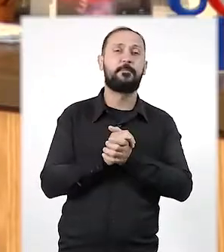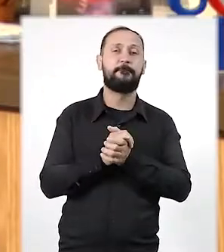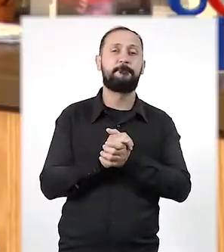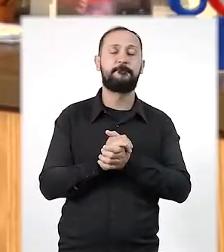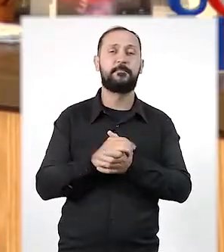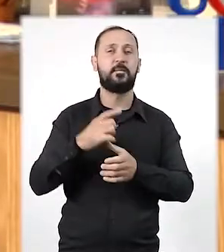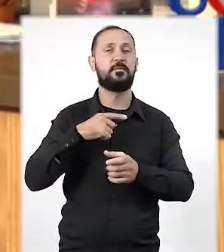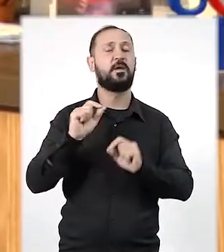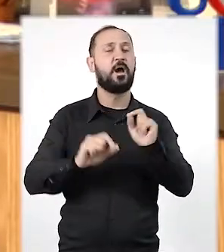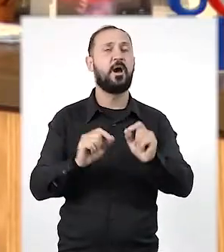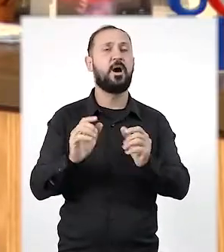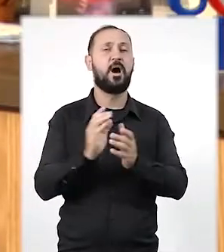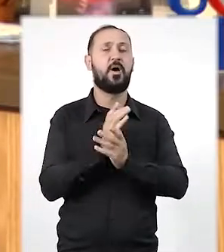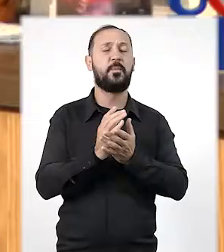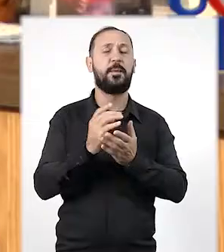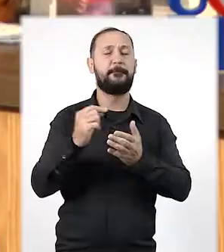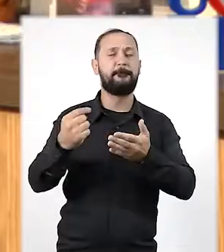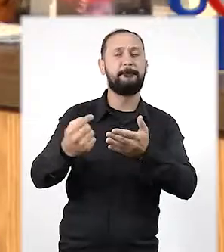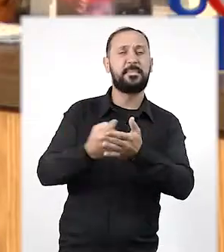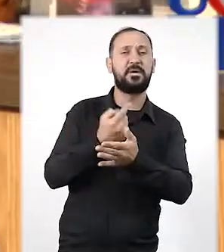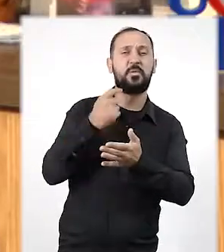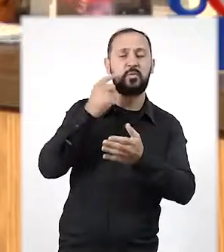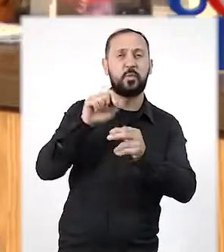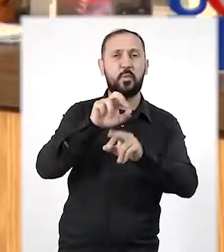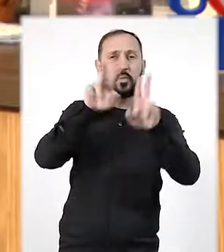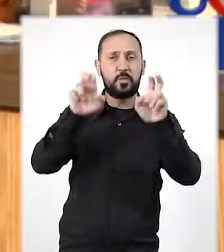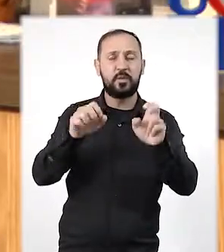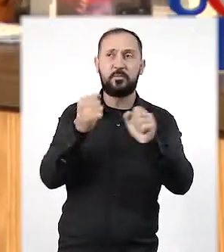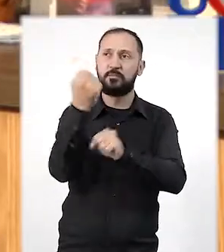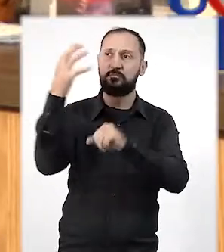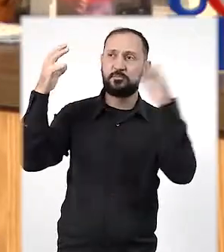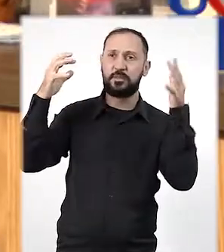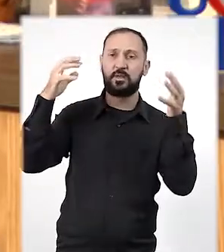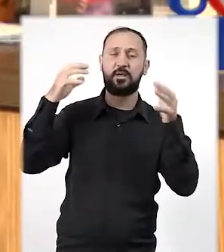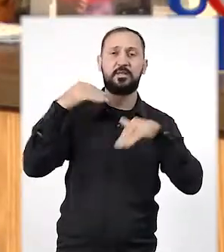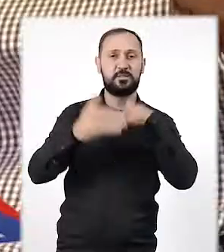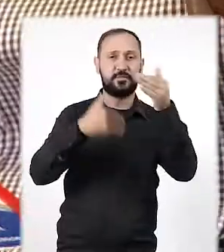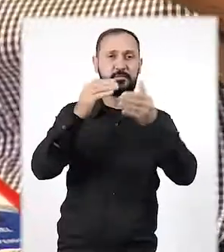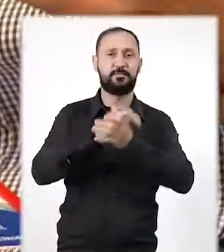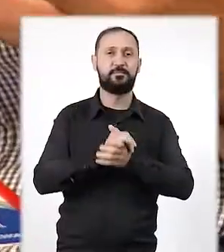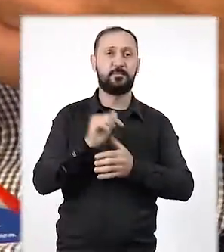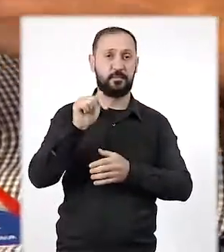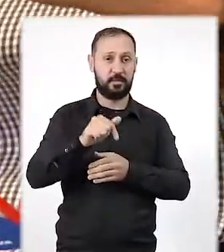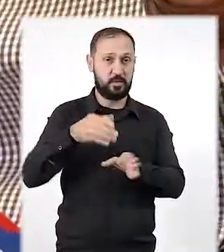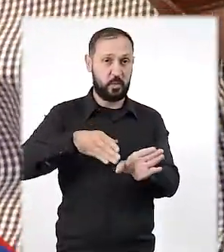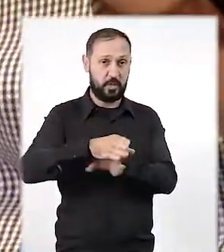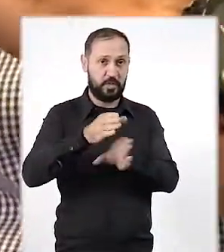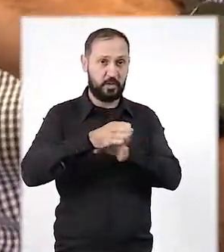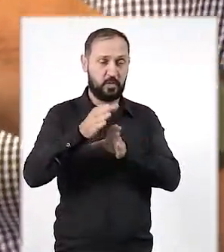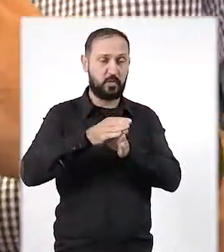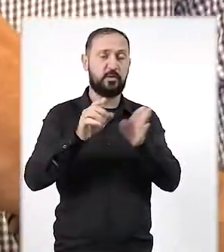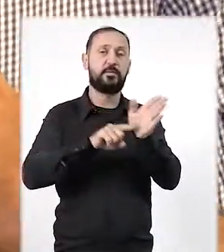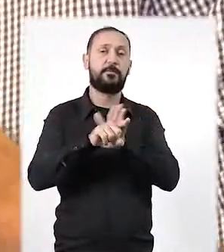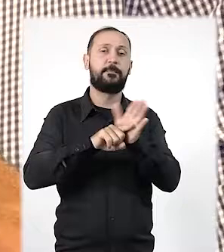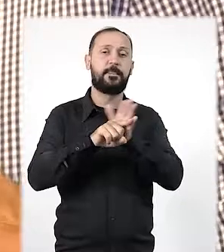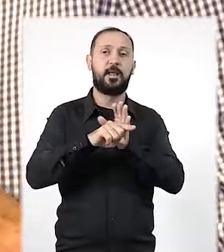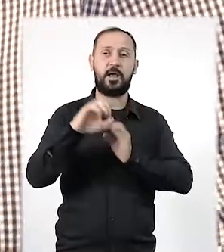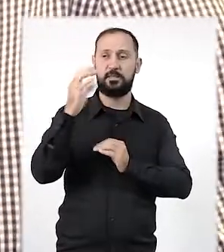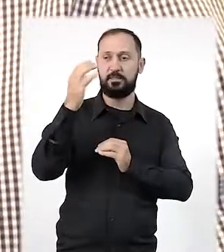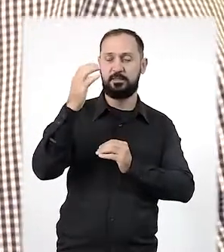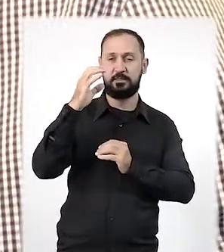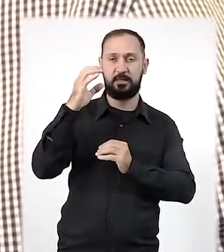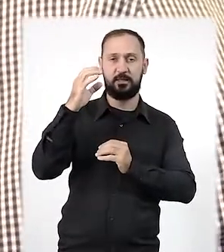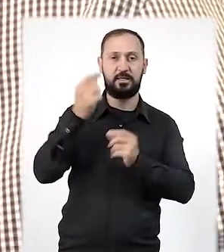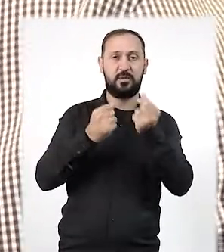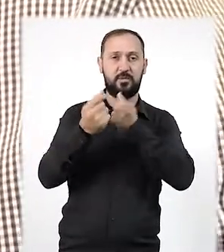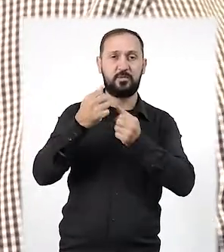tem alguma ênfase ligada a meio ambiente e desenvolvimento. Segundo o orientador da pesquisa, as ciências